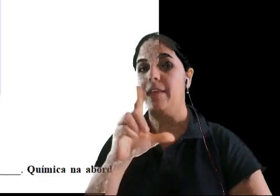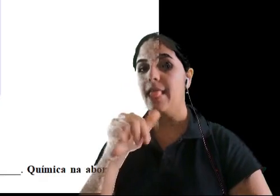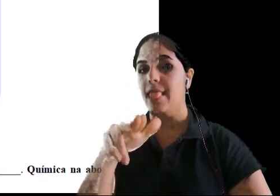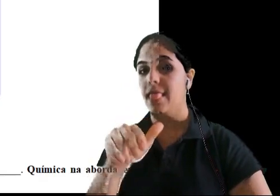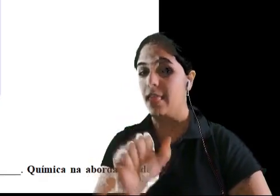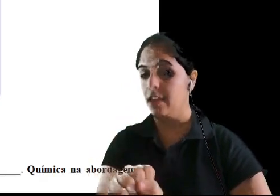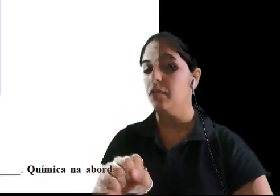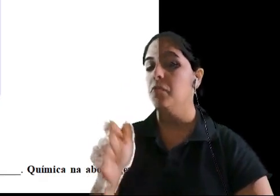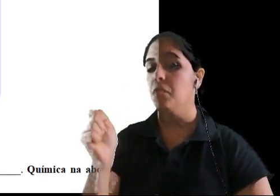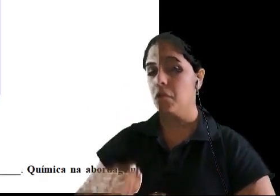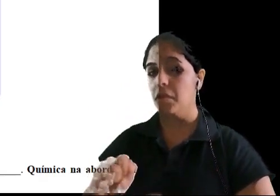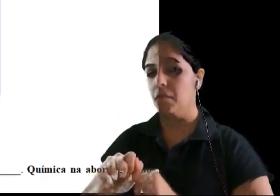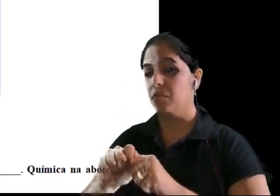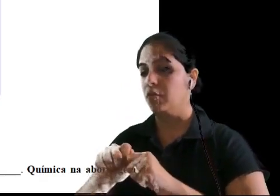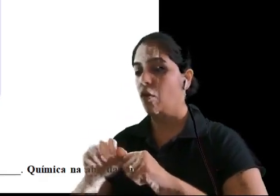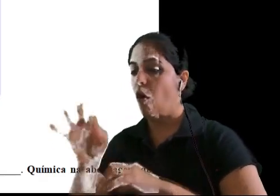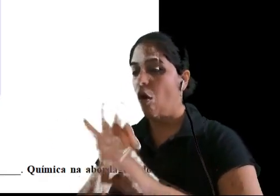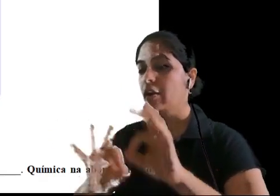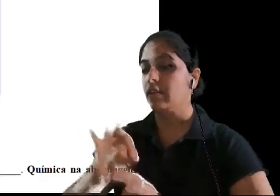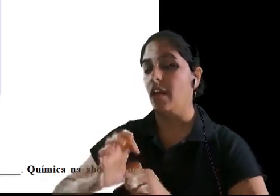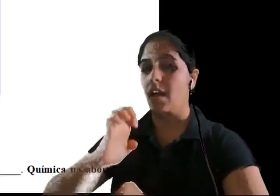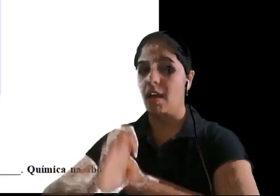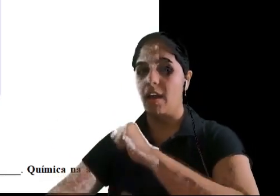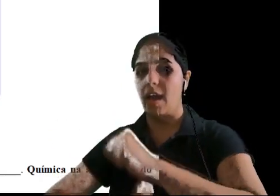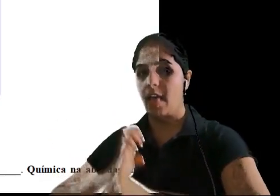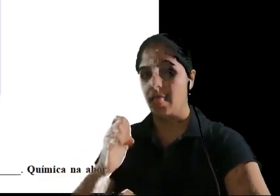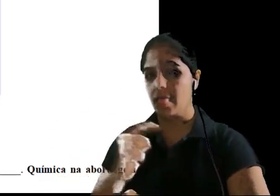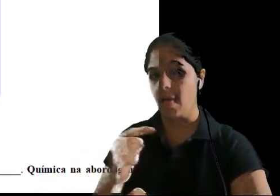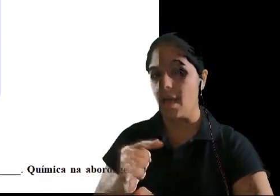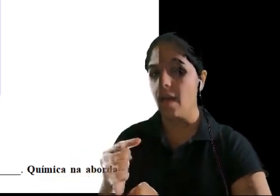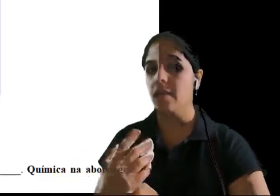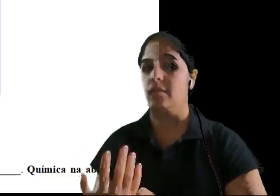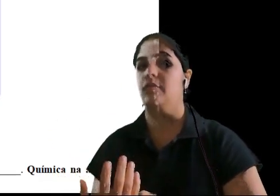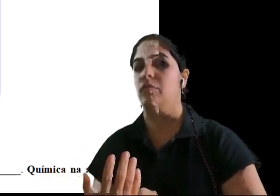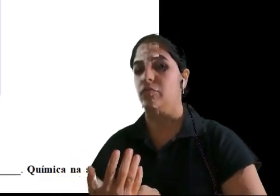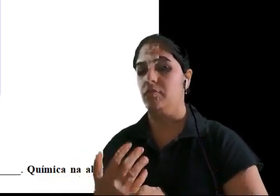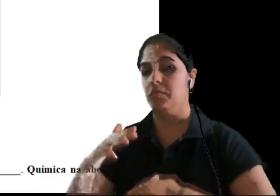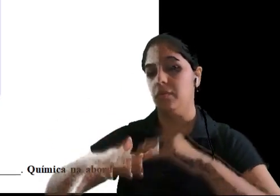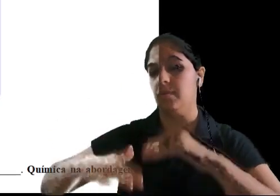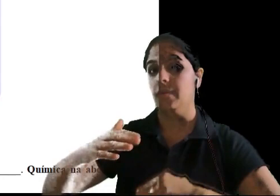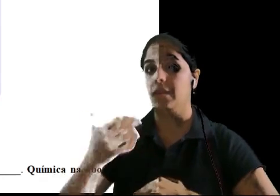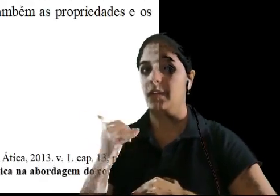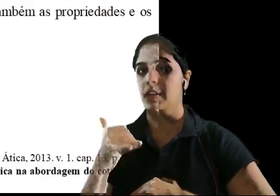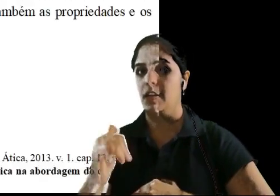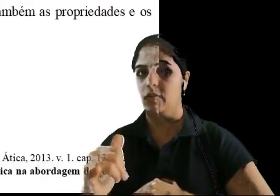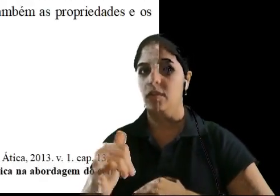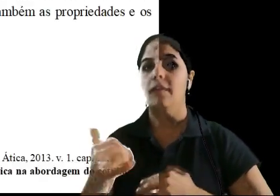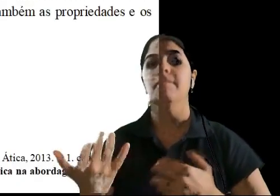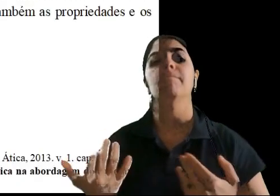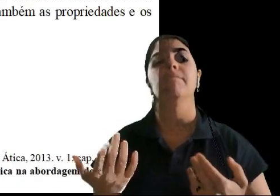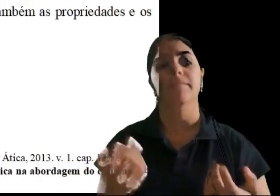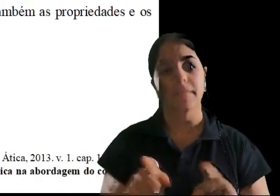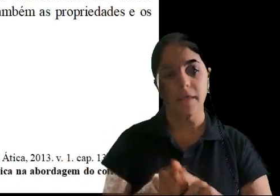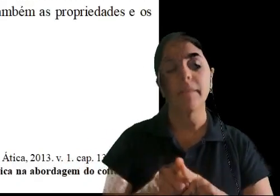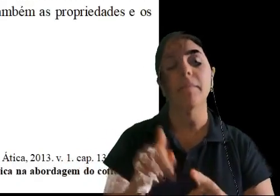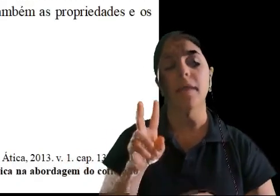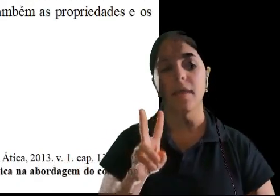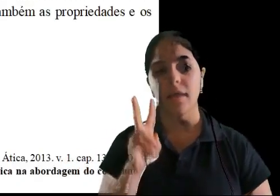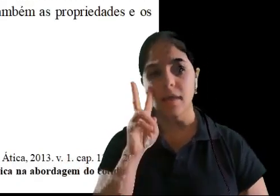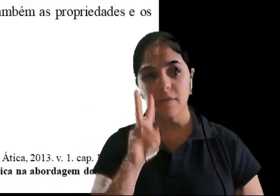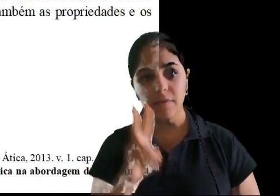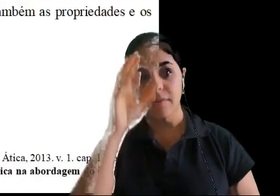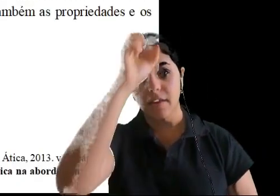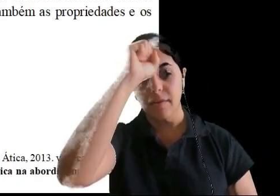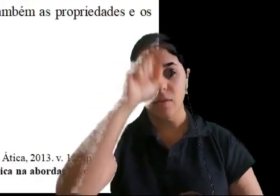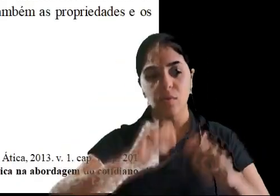nós conseguimos distribuir os elétrons em níveis e subníveis de energia. Além disso, nós